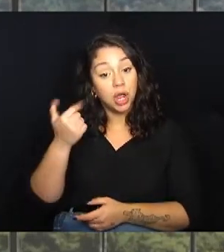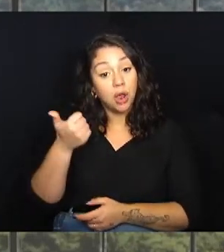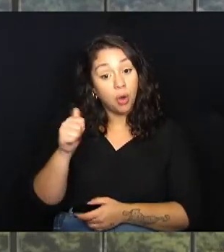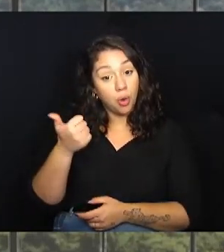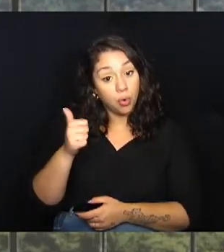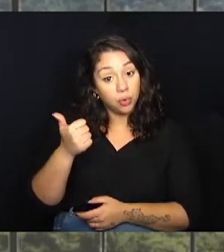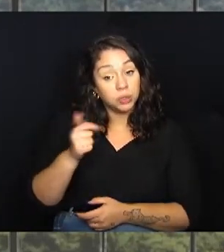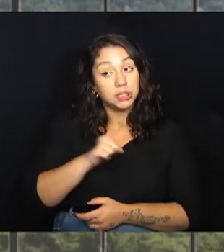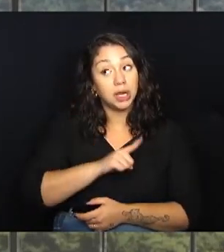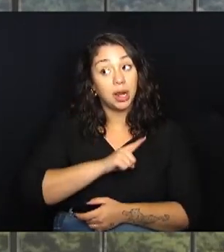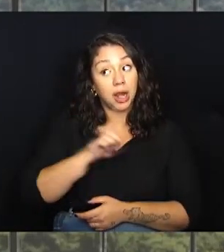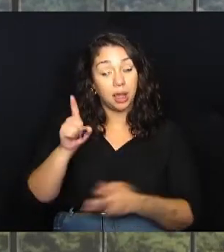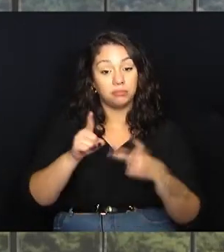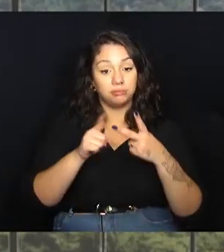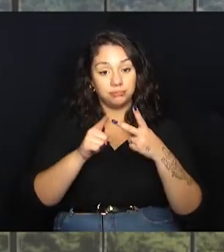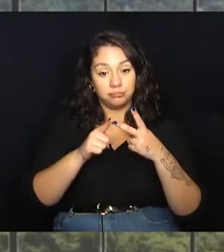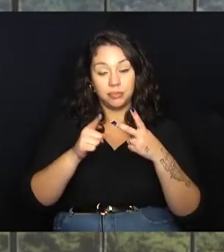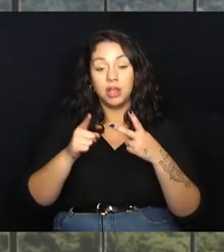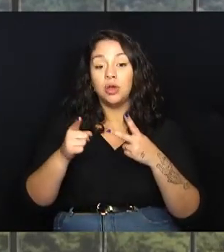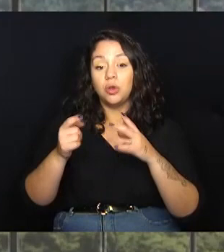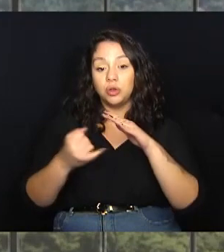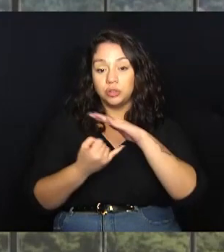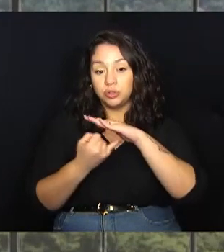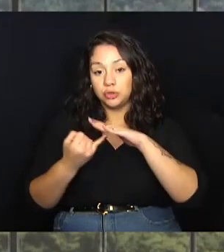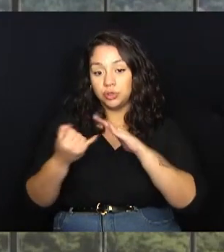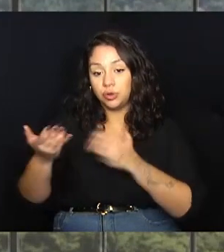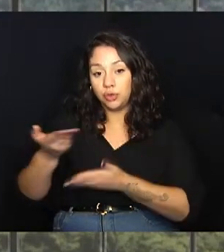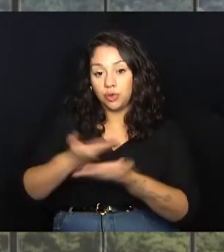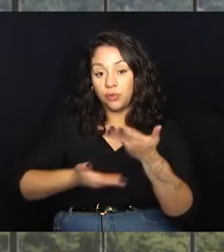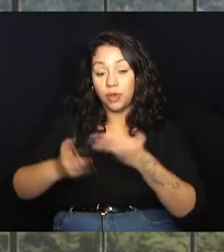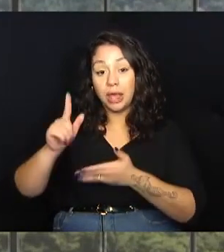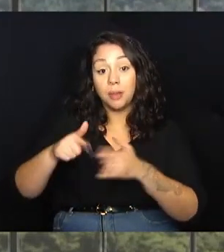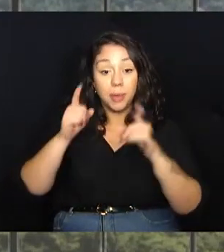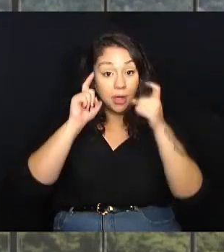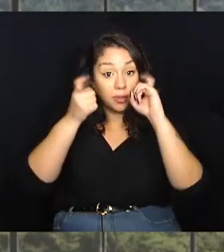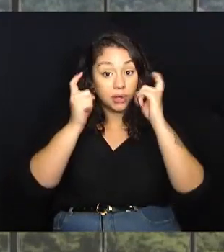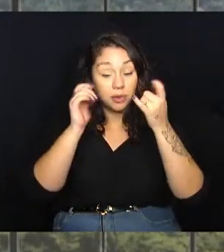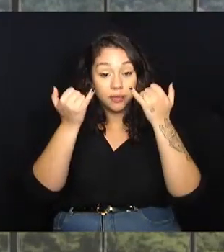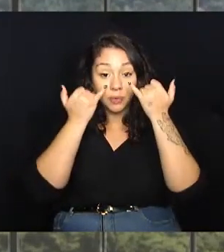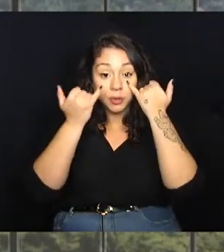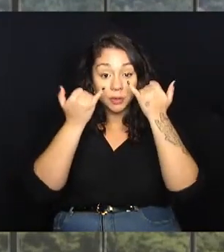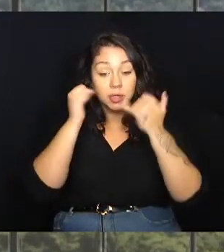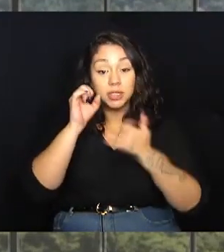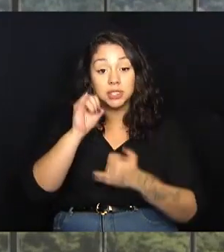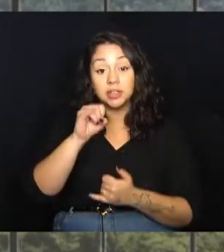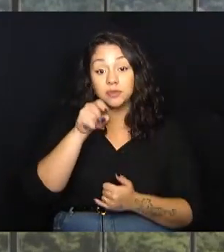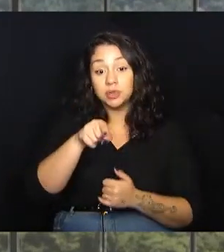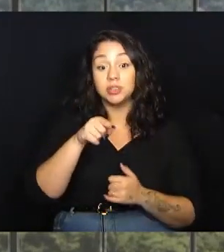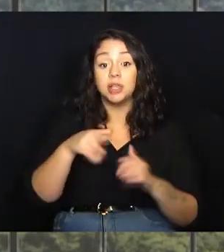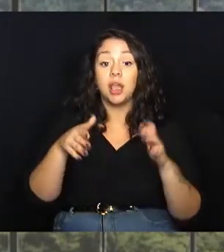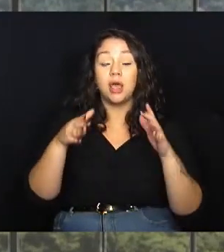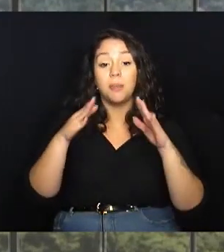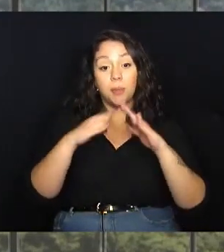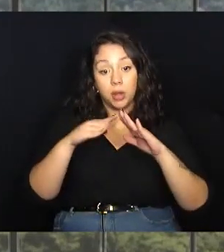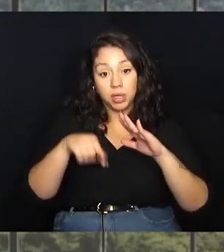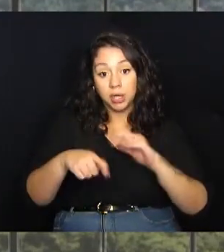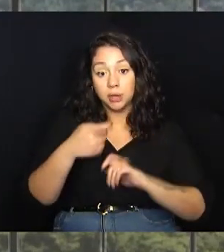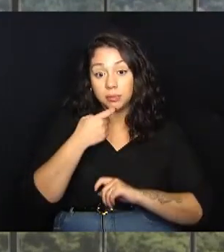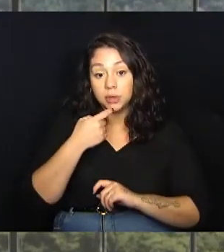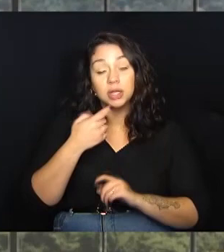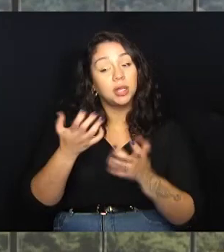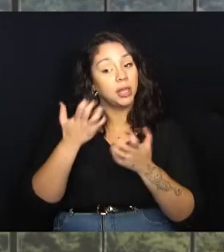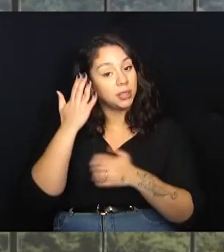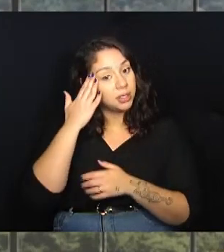no Conviver, eu recebi uma reunião informativa. Então, se você está em Campinas, tem um tempinho, quer saber sobre a